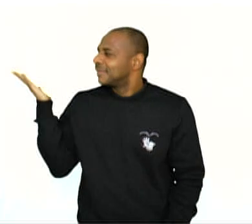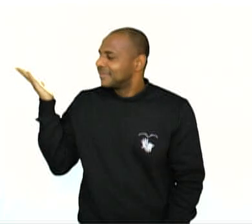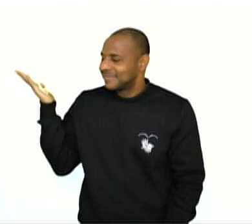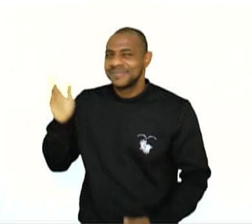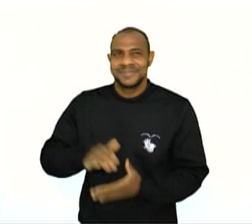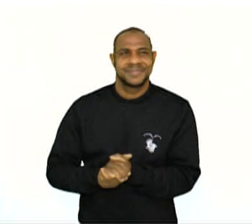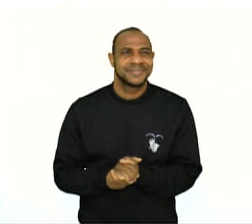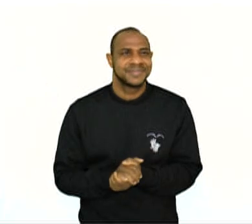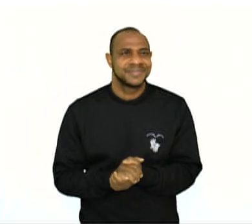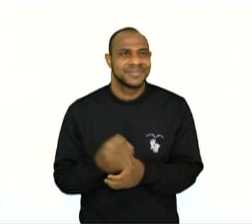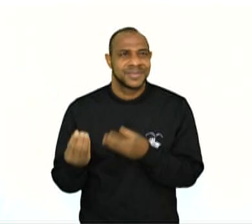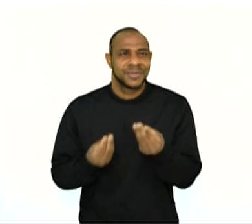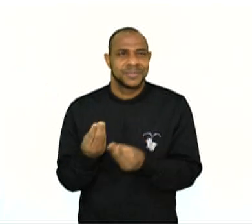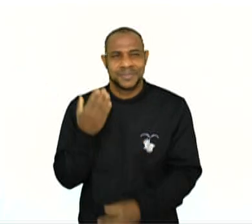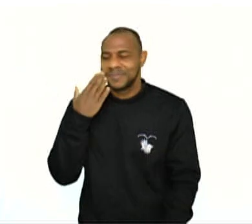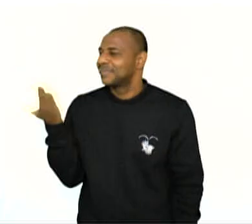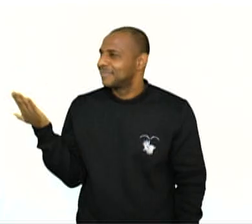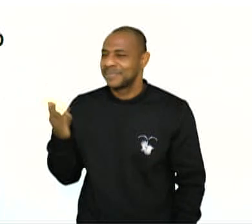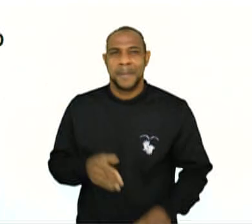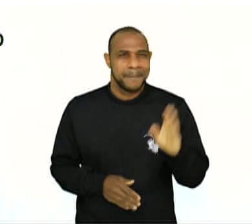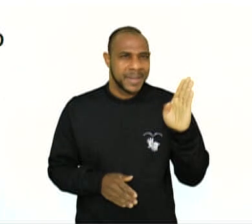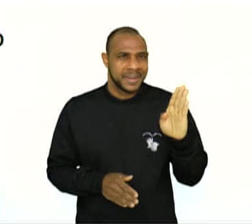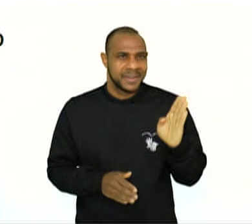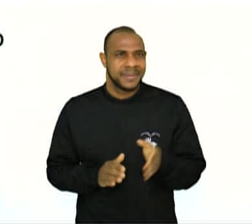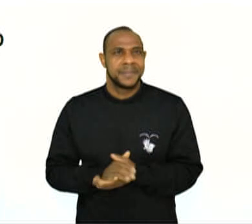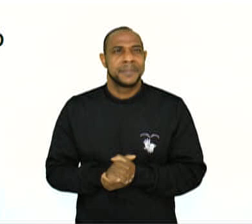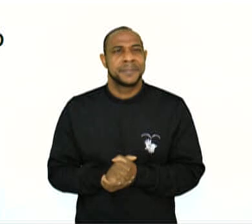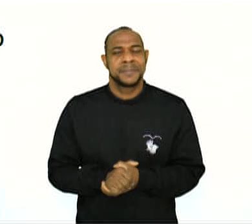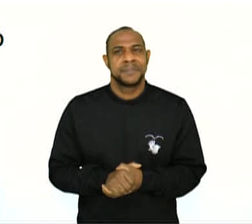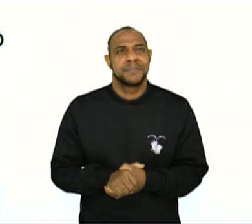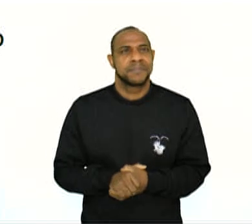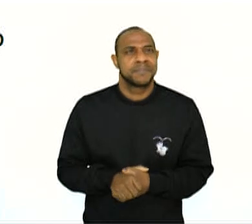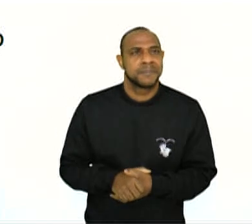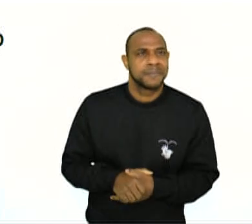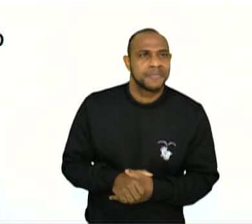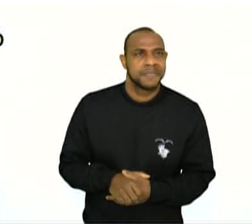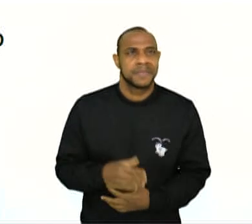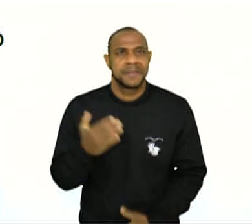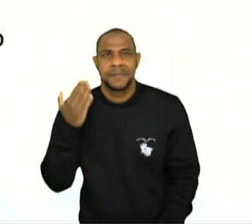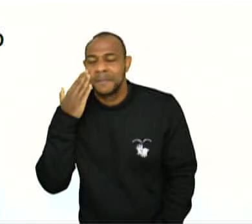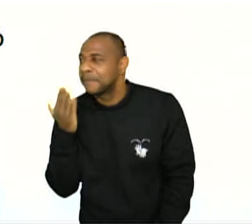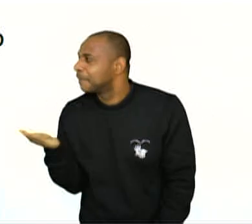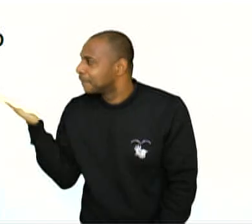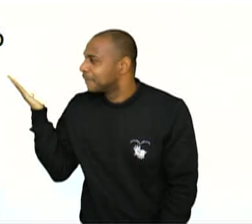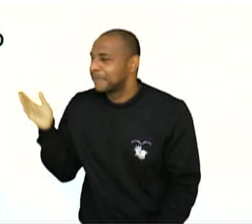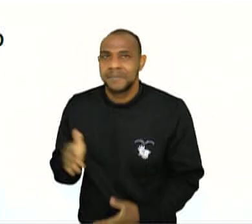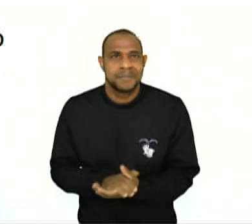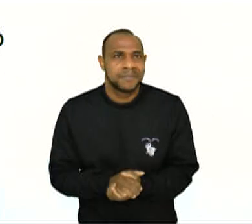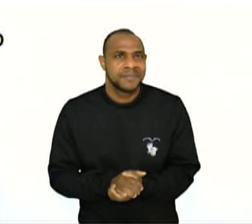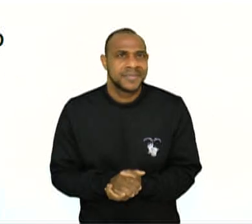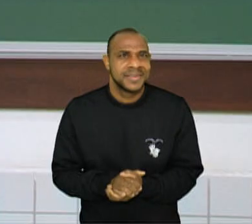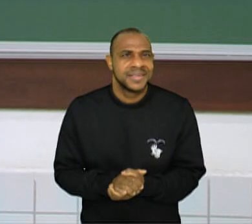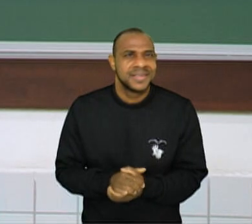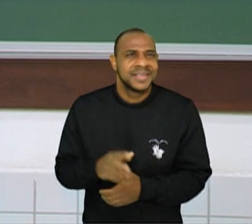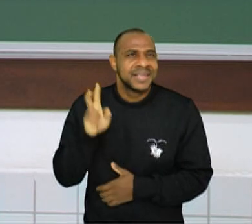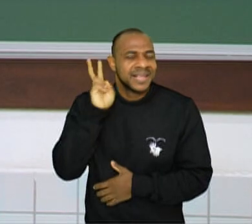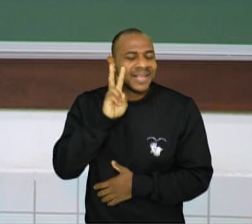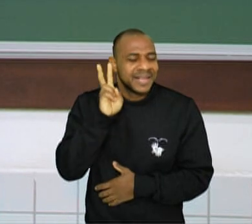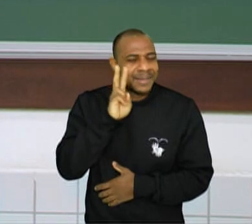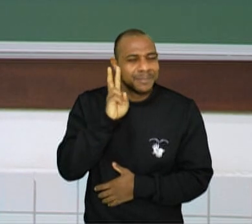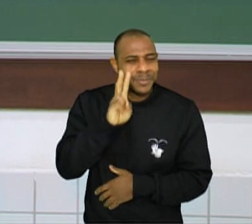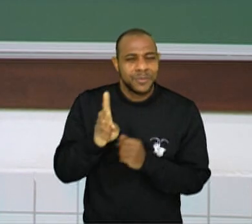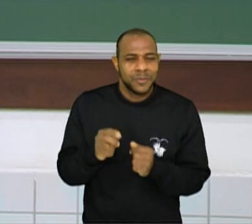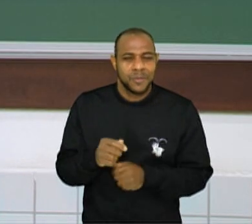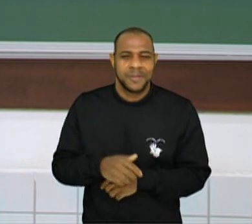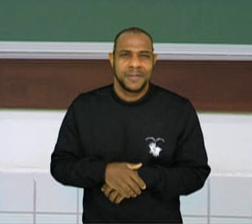na alternativa B, ok? Então vamos adiante. Aqui no quiz, o professor lembrou durante o